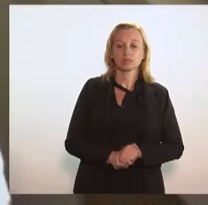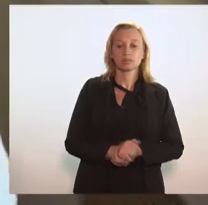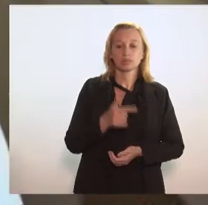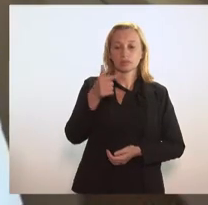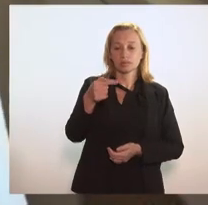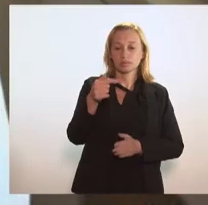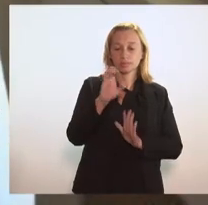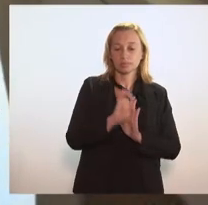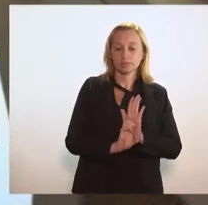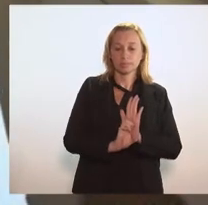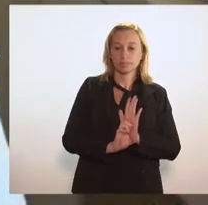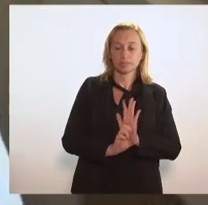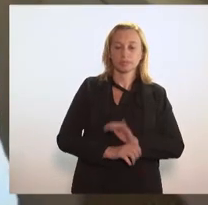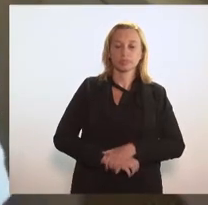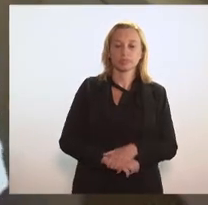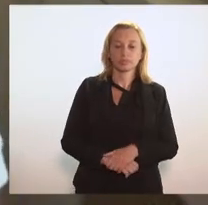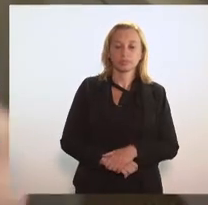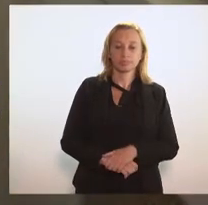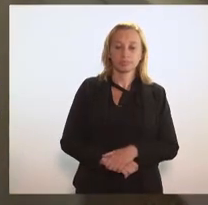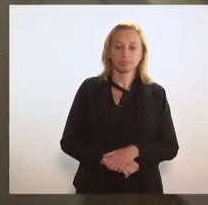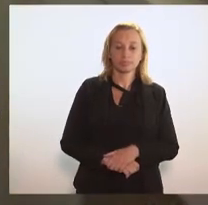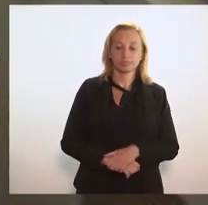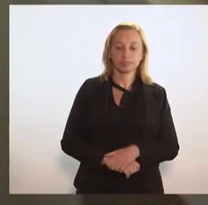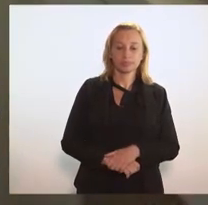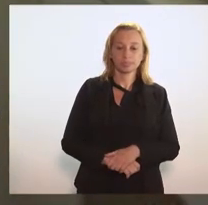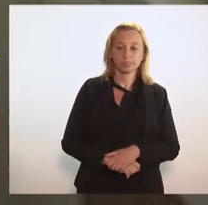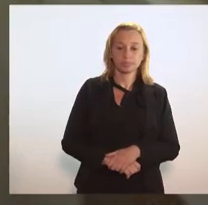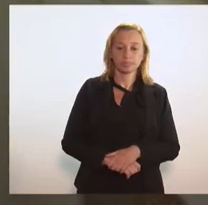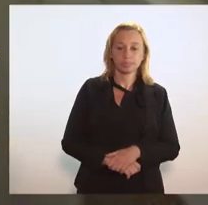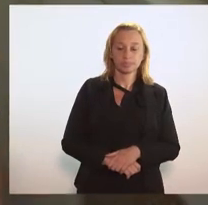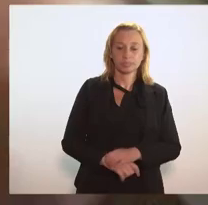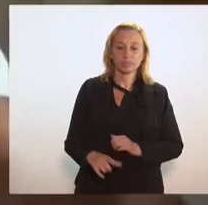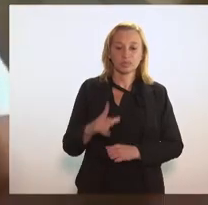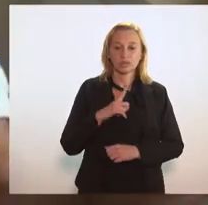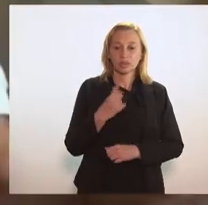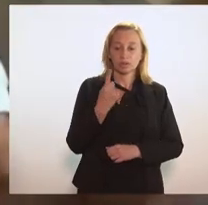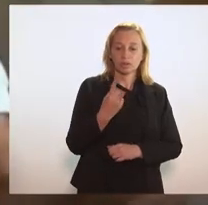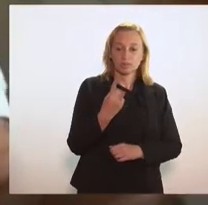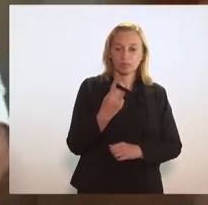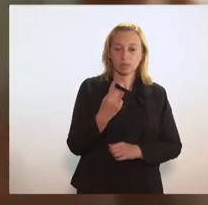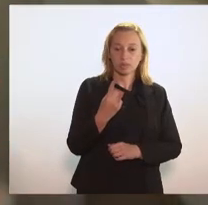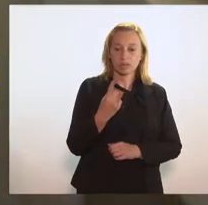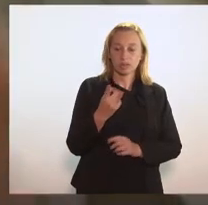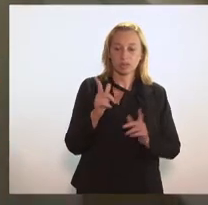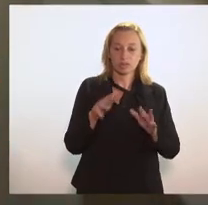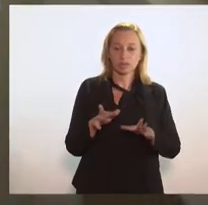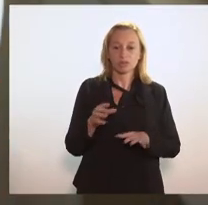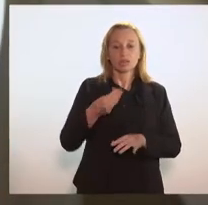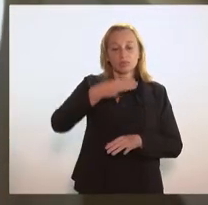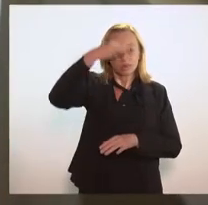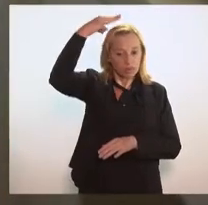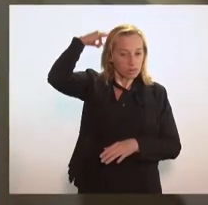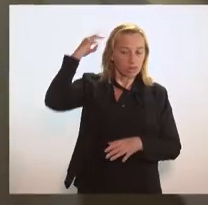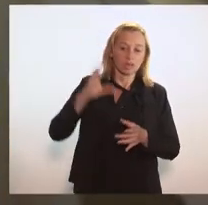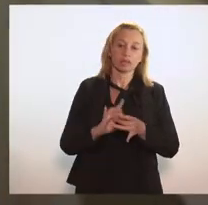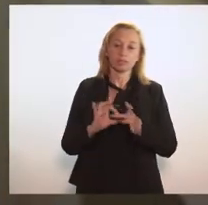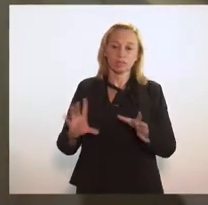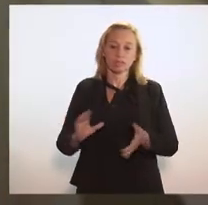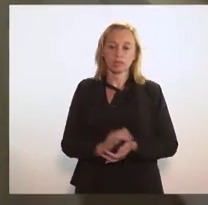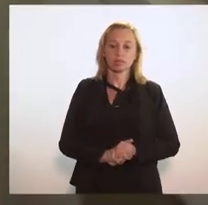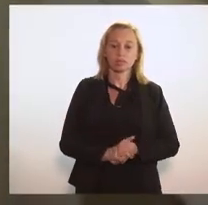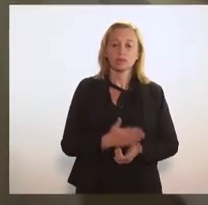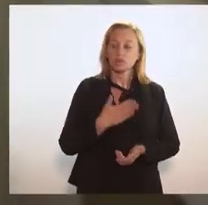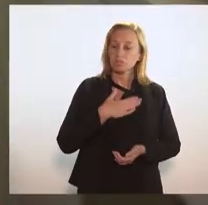17 - aqui tem uma daqui de ver a gente vai do Márcio Pacheco que deve organizativo